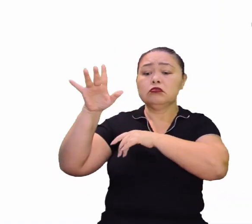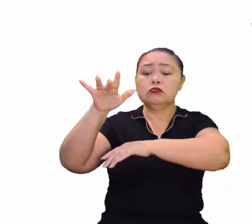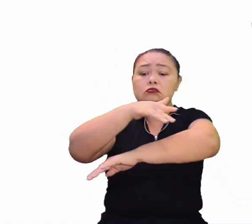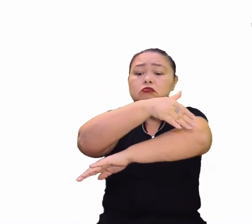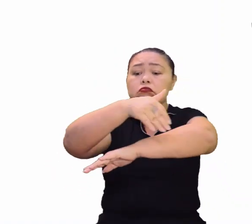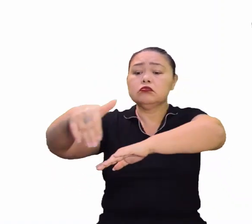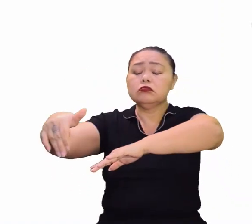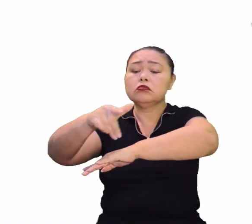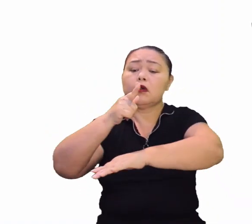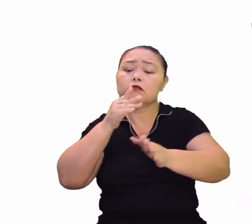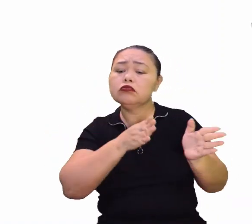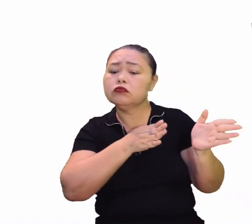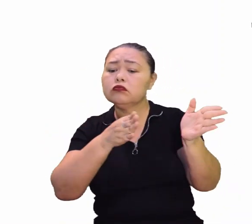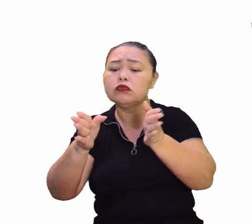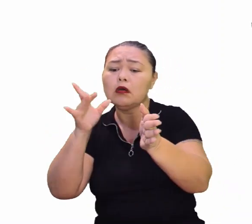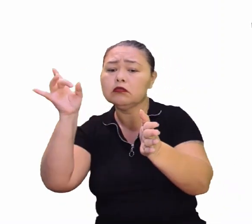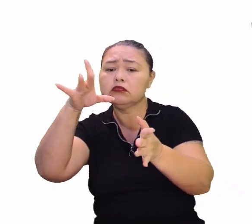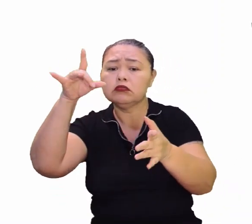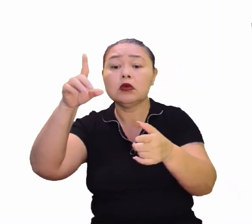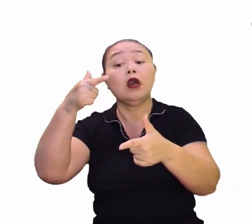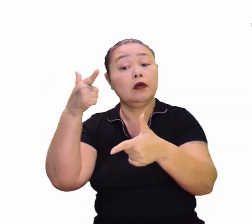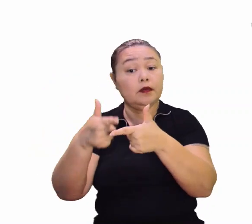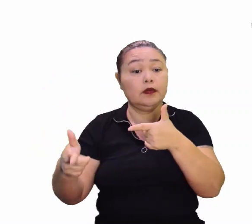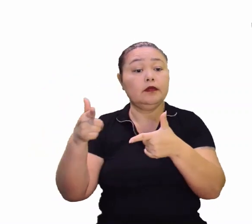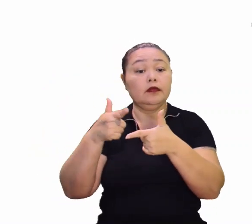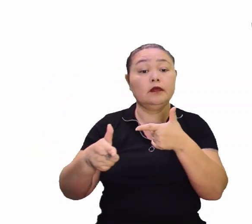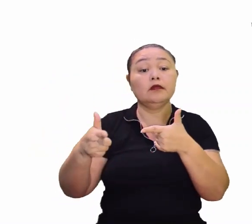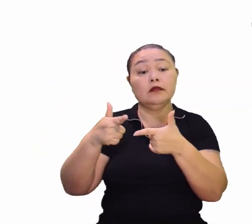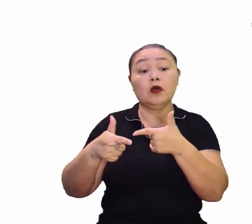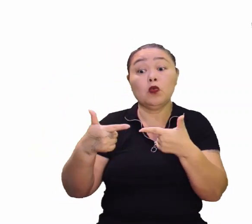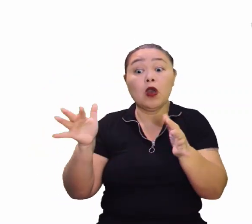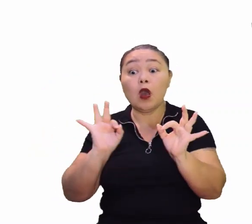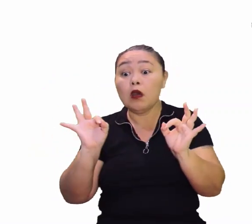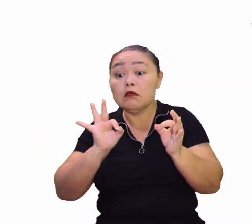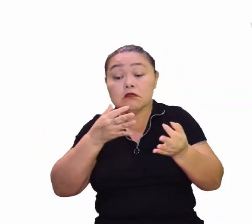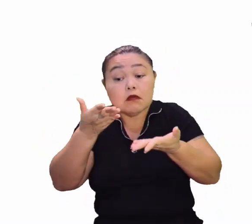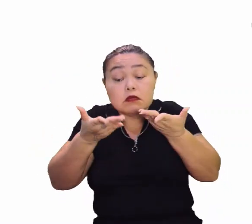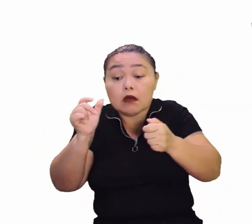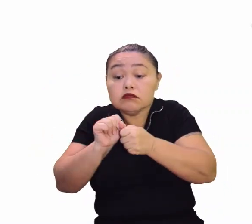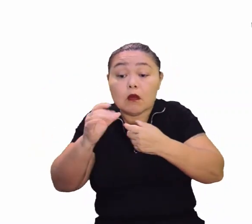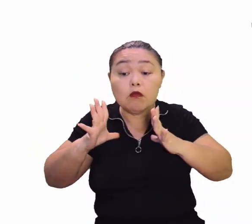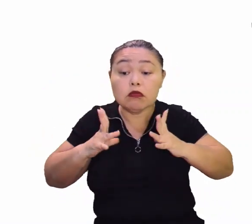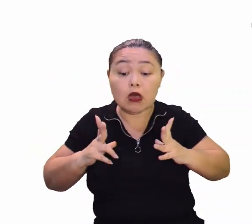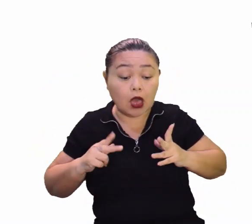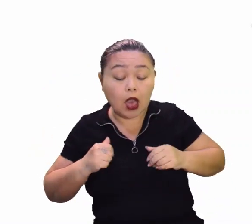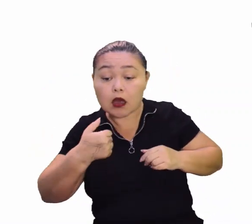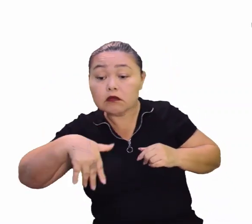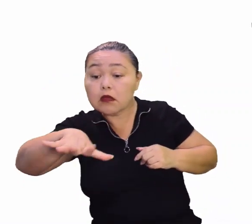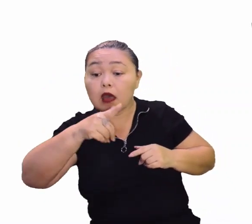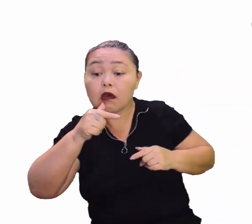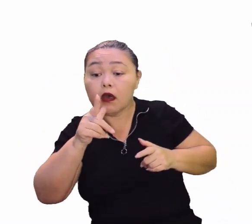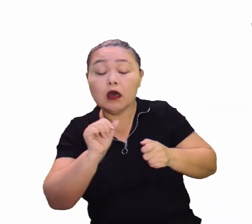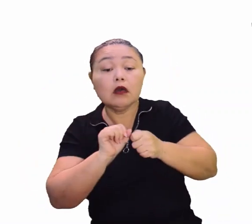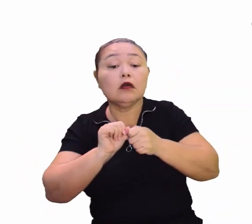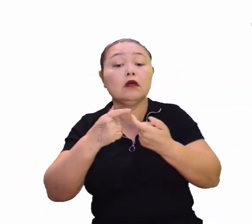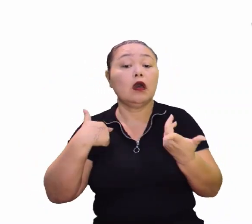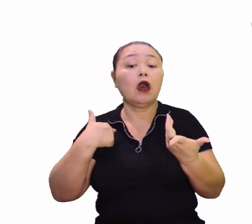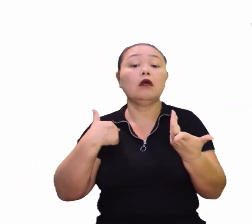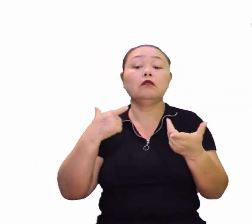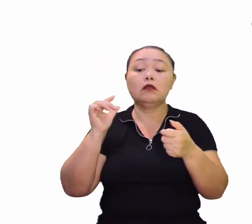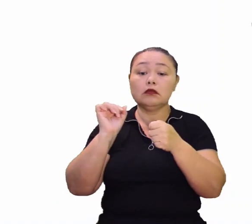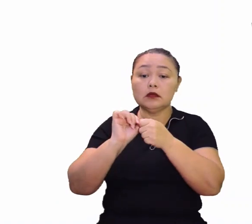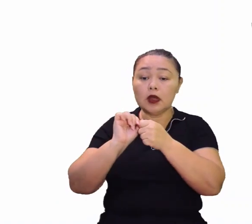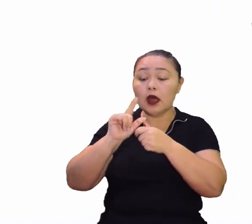diretamente nos custos subviais. Isso aí é problema. Sem qualquer tratamento, comprometendo a disponibilidade de água